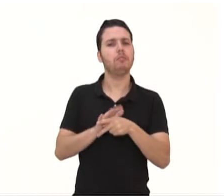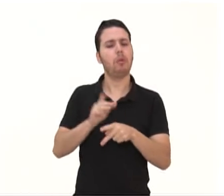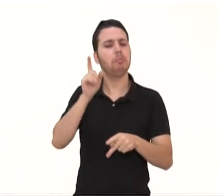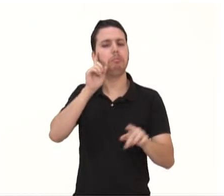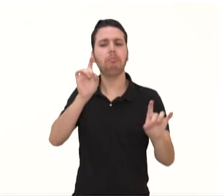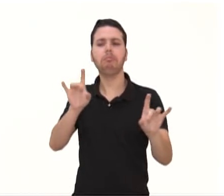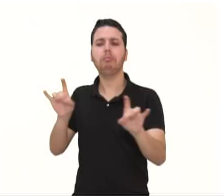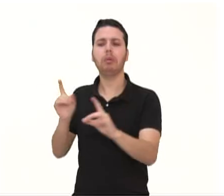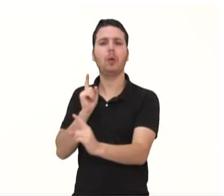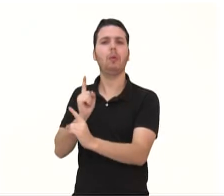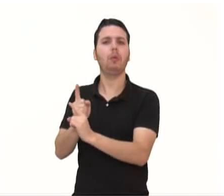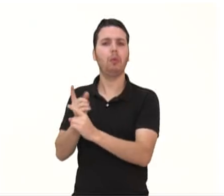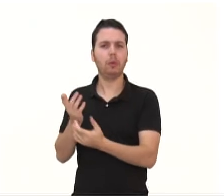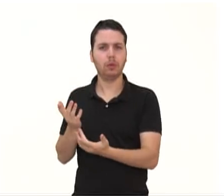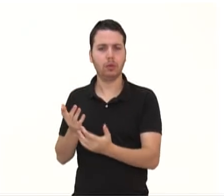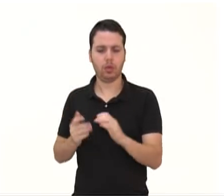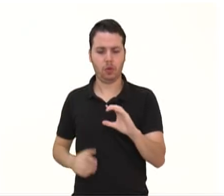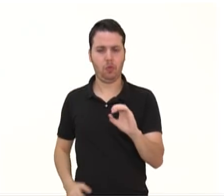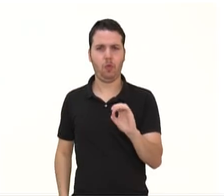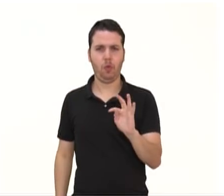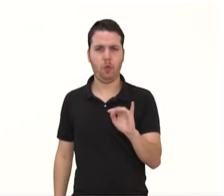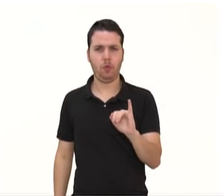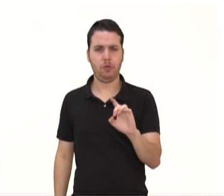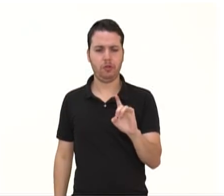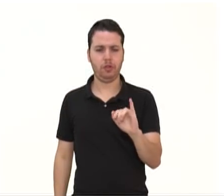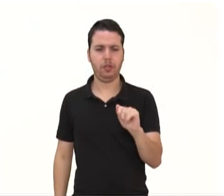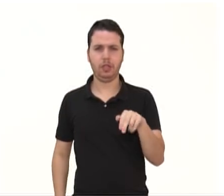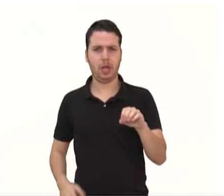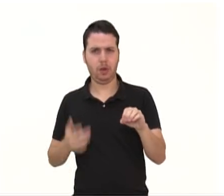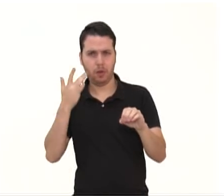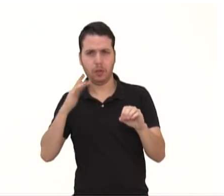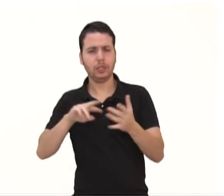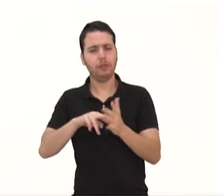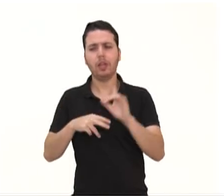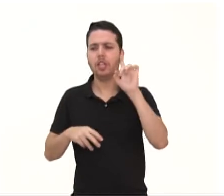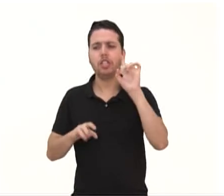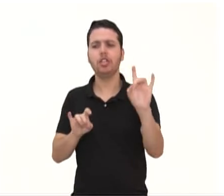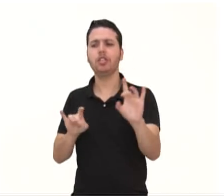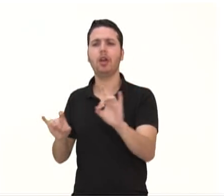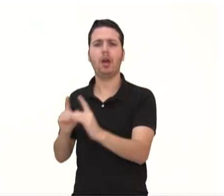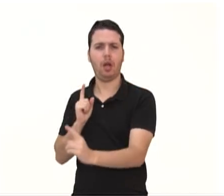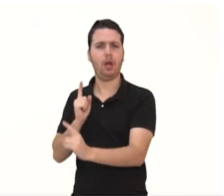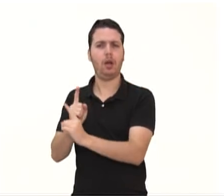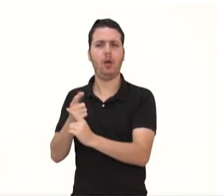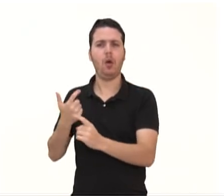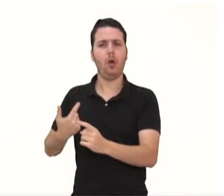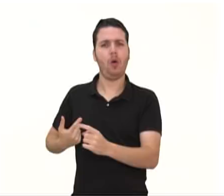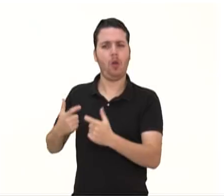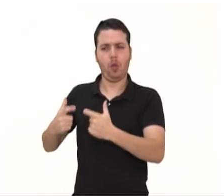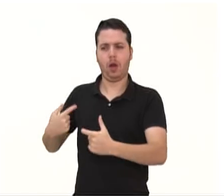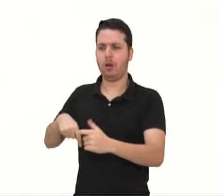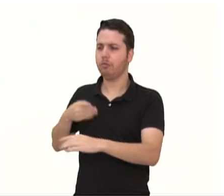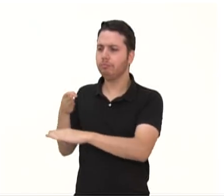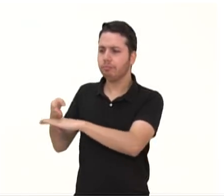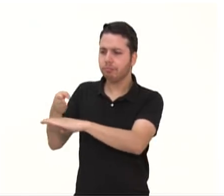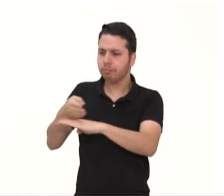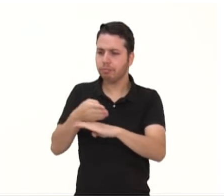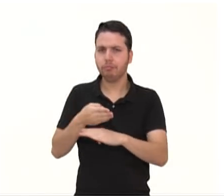cotidiano. Professora, não sei o que é cotidiano. Do dia a dia. Onde a gente frequenta,